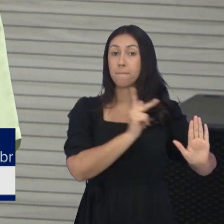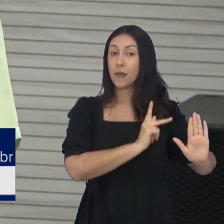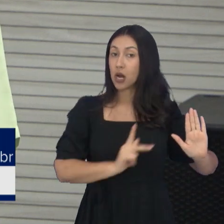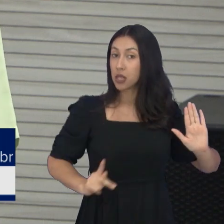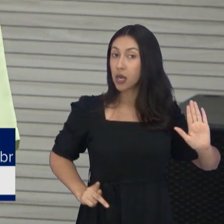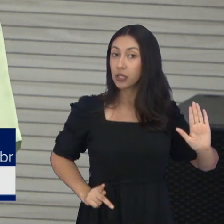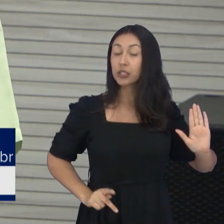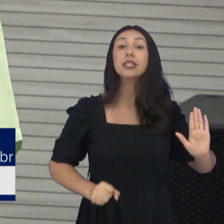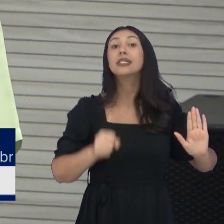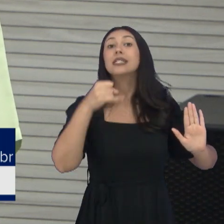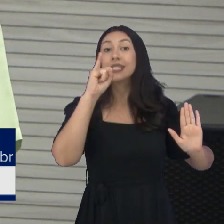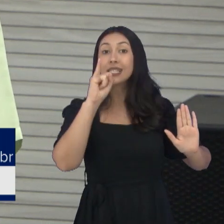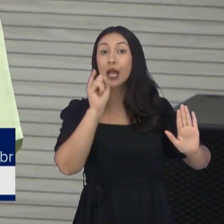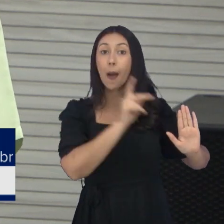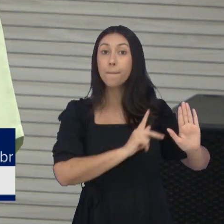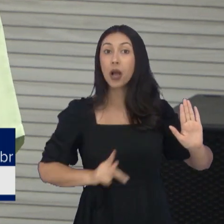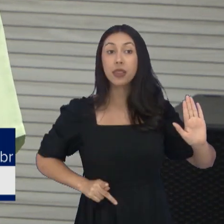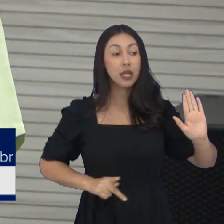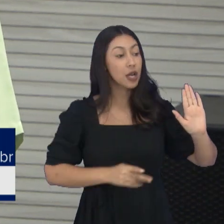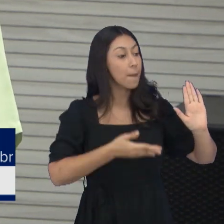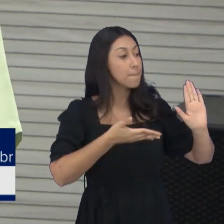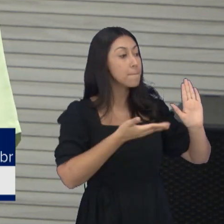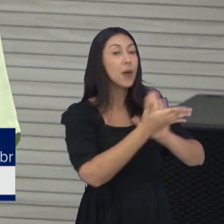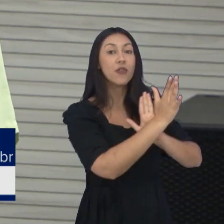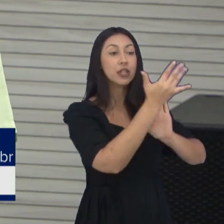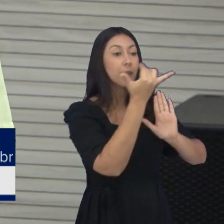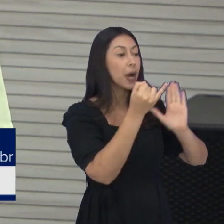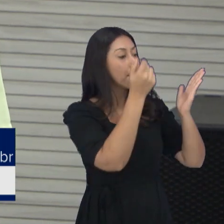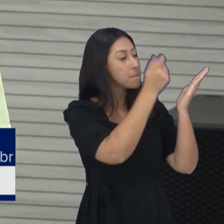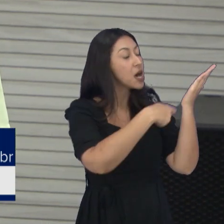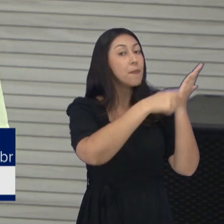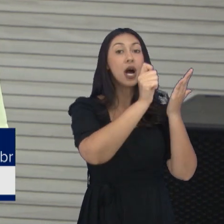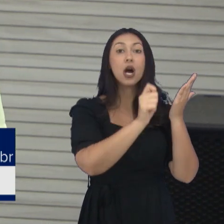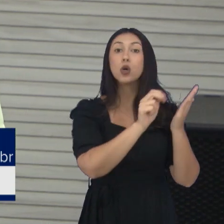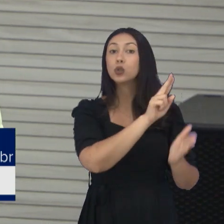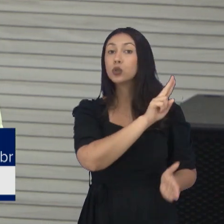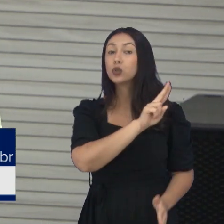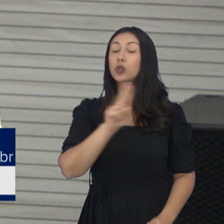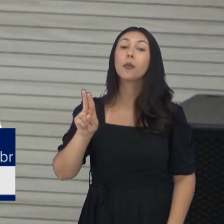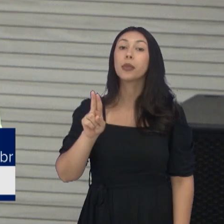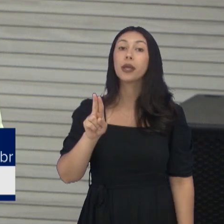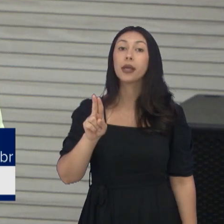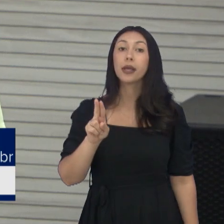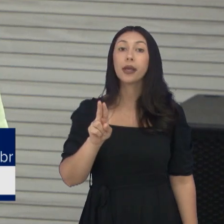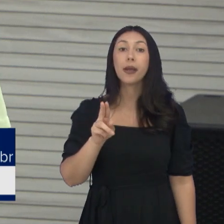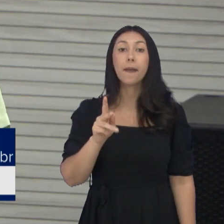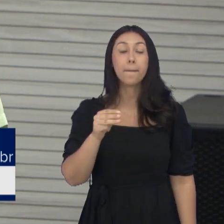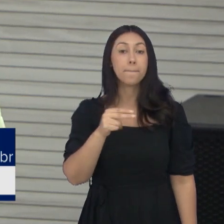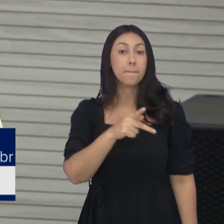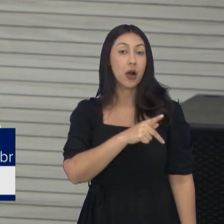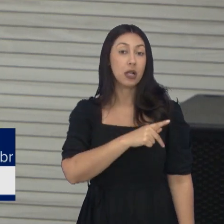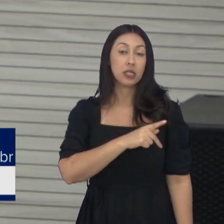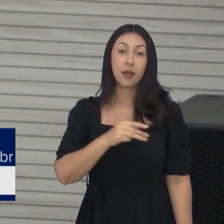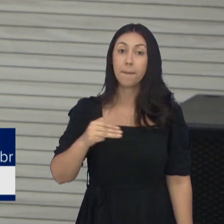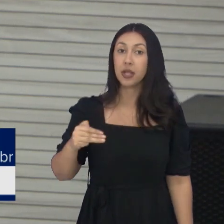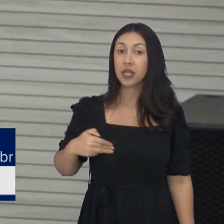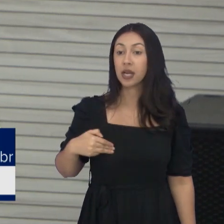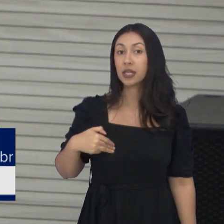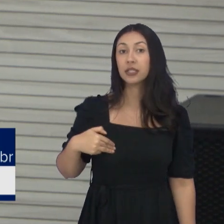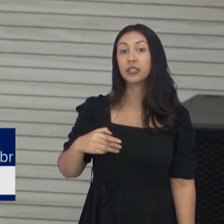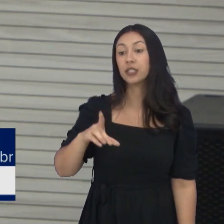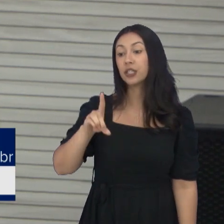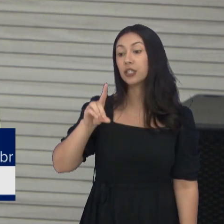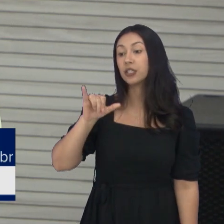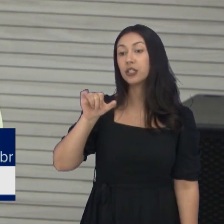se sancionada, senhor presidente, chamará denominada Lei PM Sargento Dias, a homenagem ao sargento